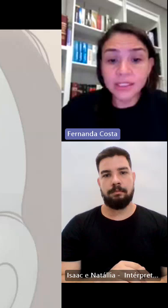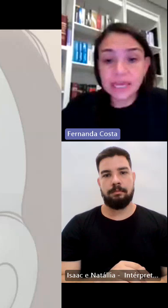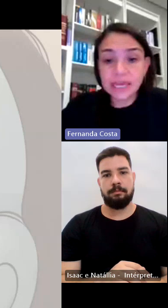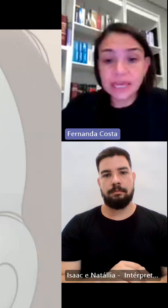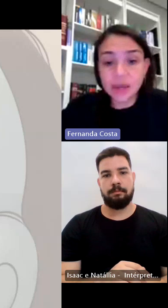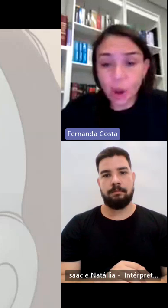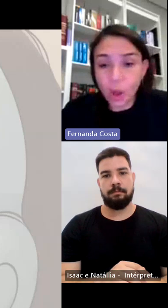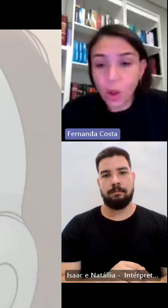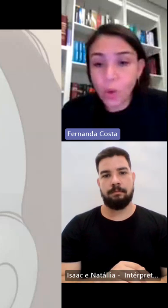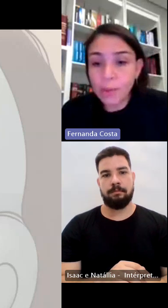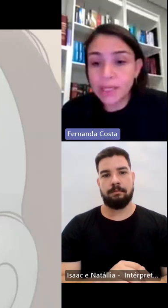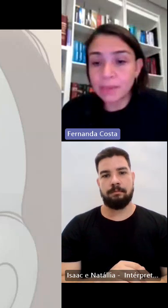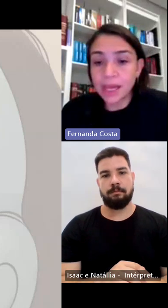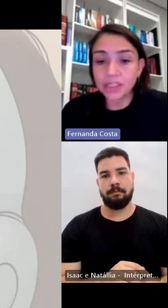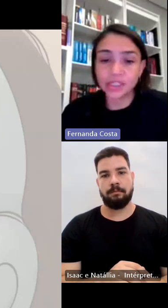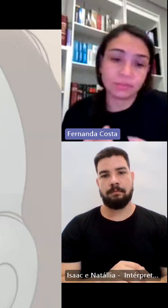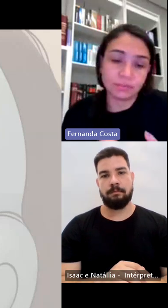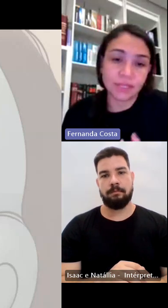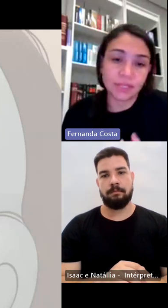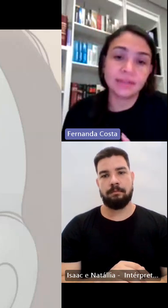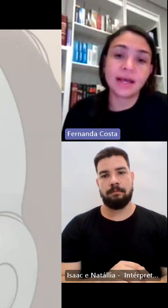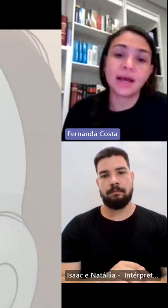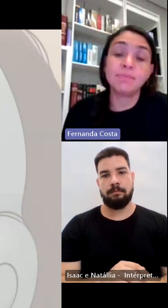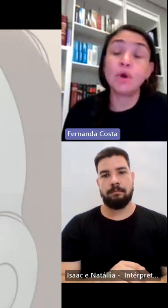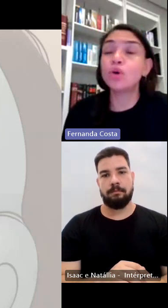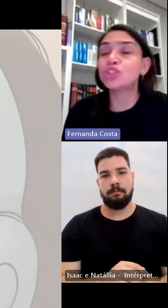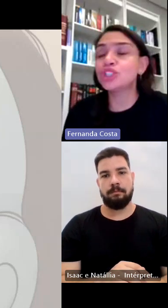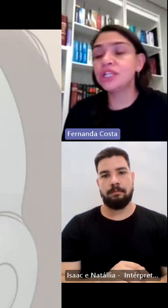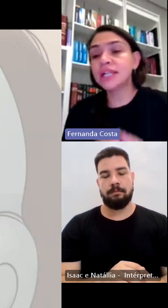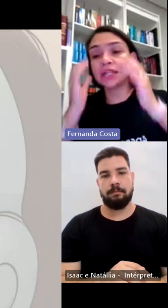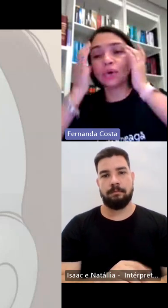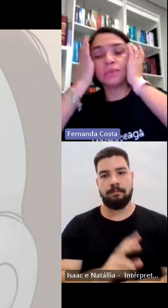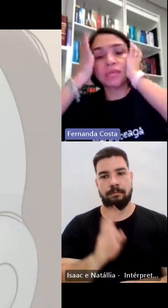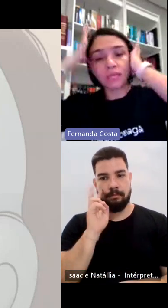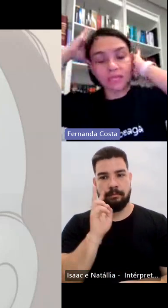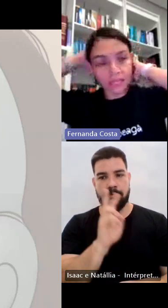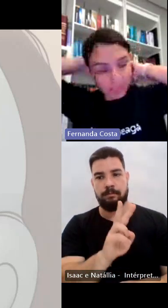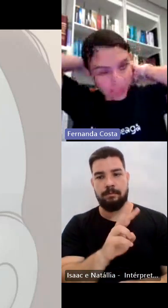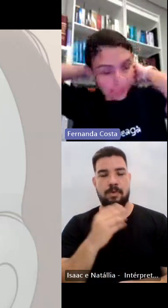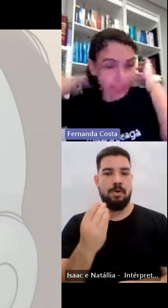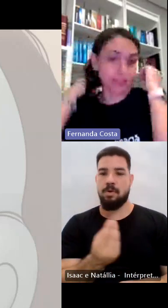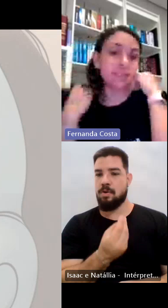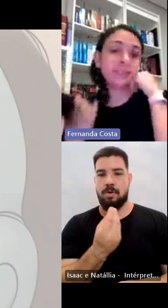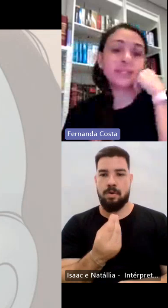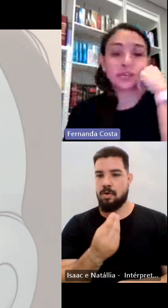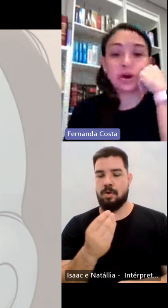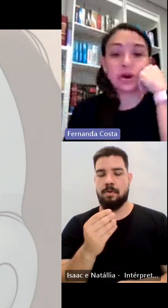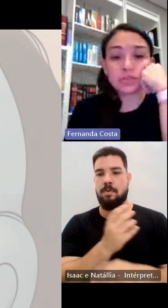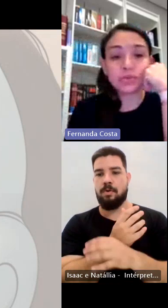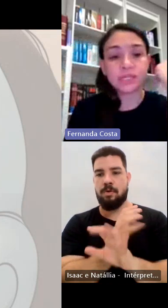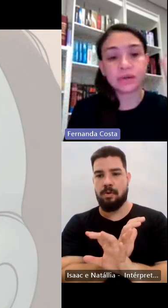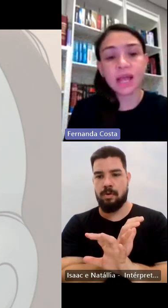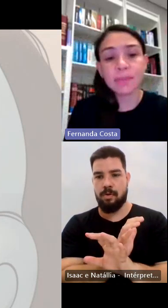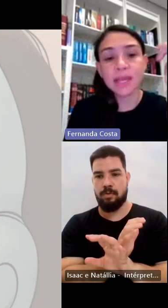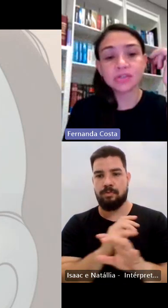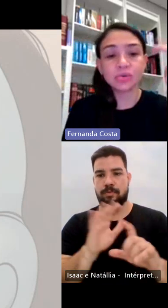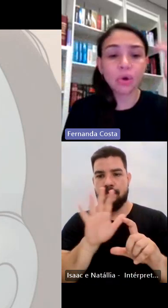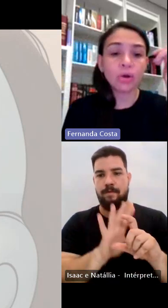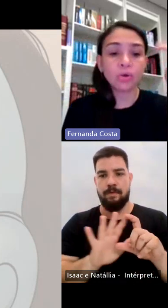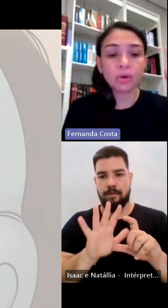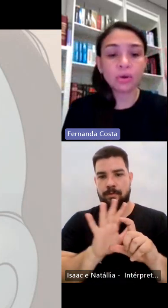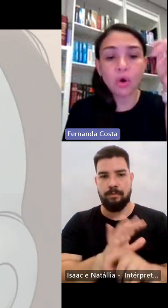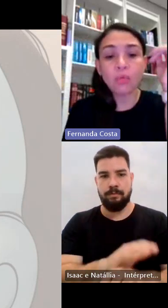Olha, aqui eu coloco uma imagem, né, da biologia, da anatomia desses 3 ossos, mostrando a